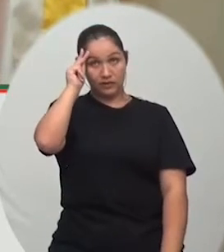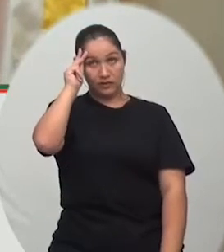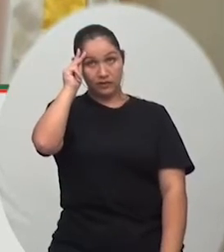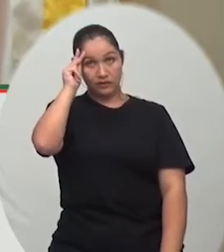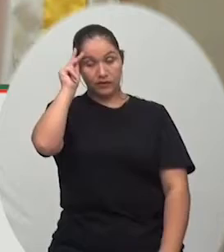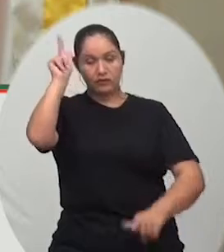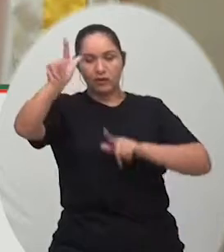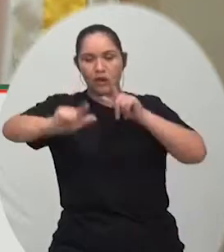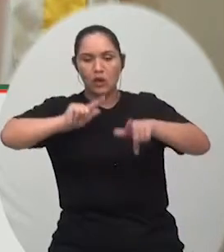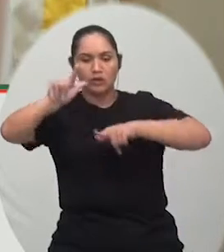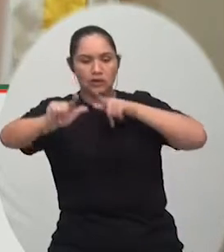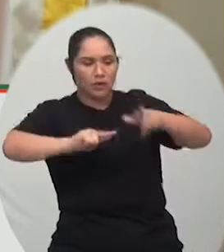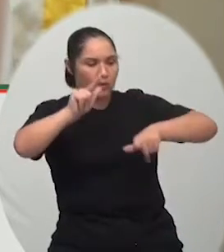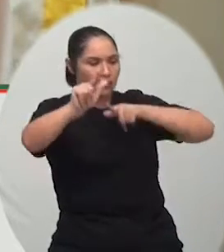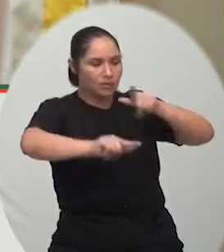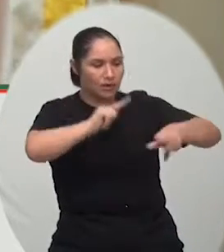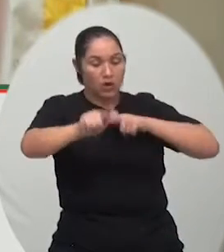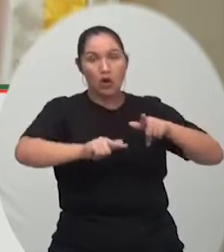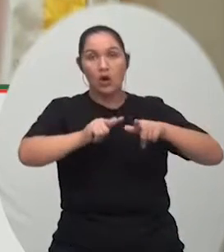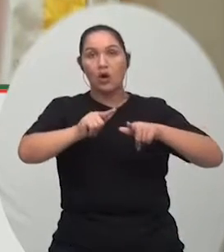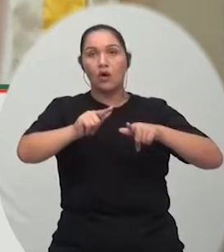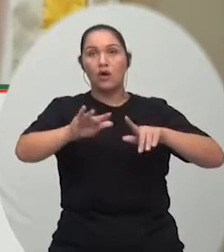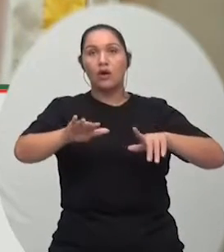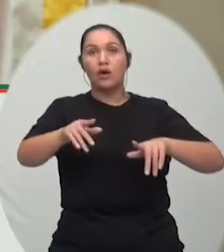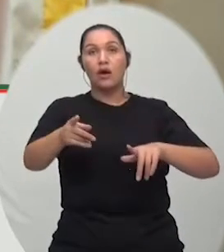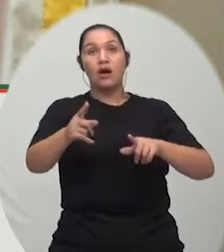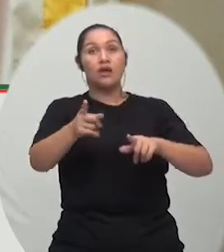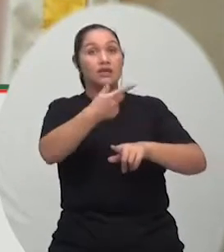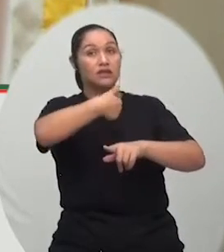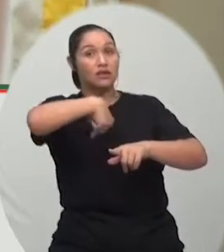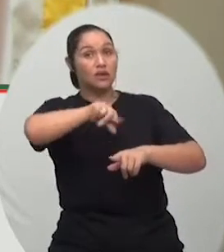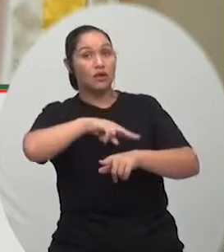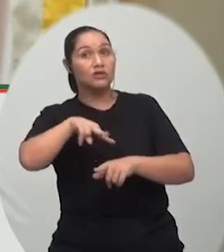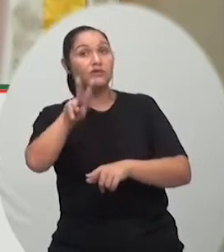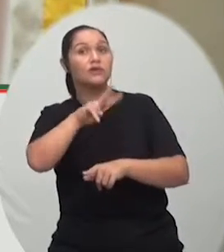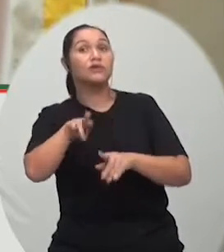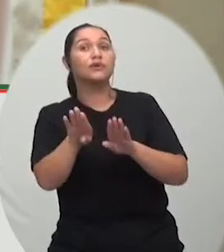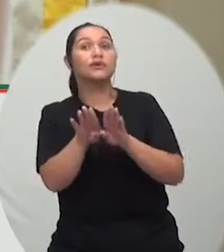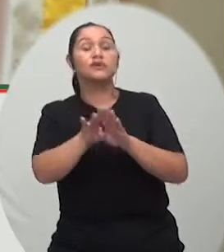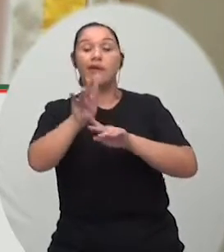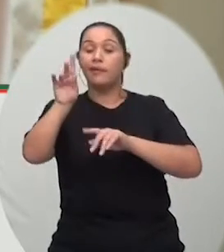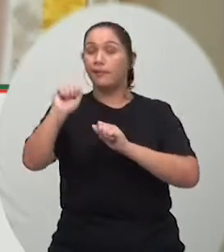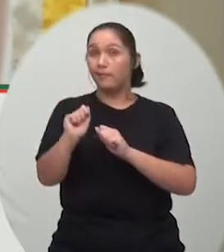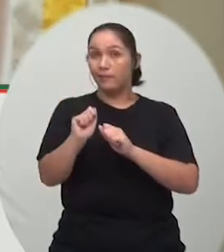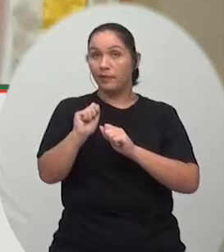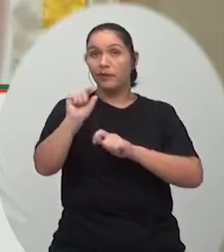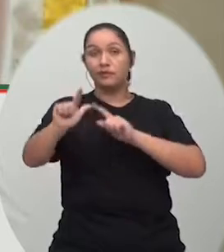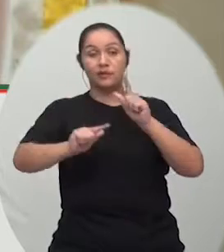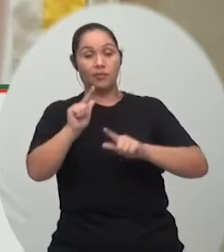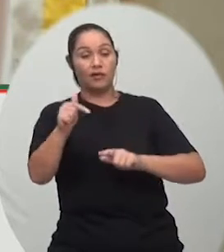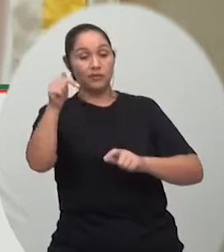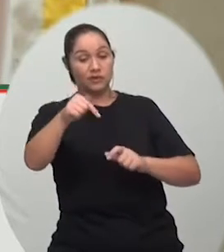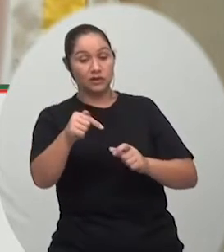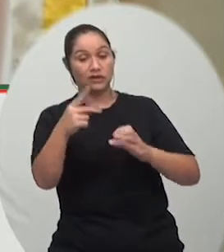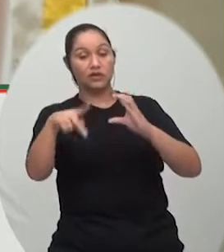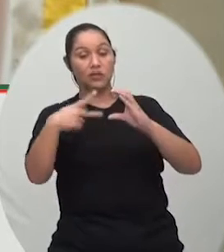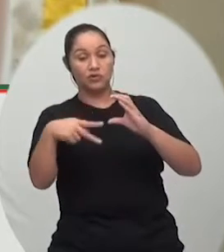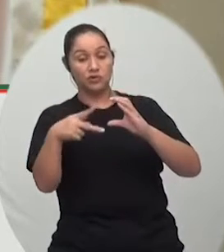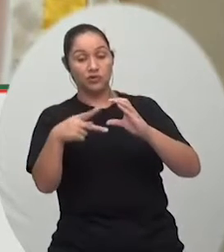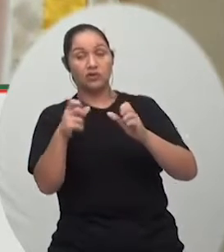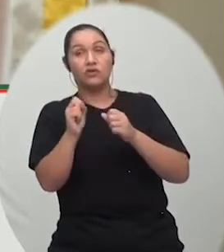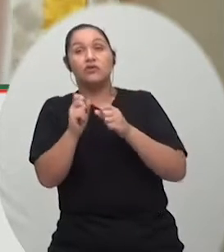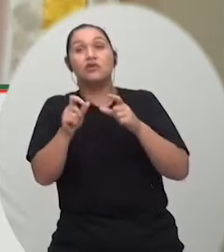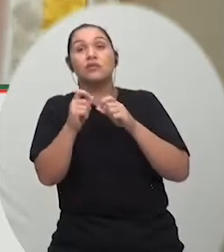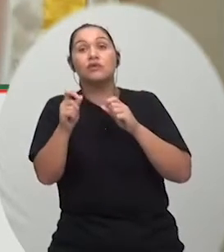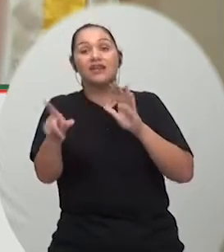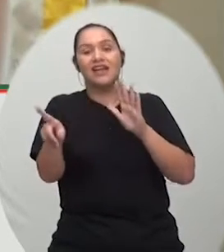também pelo trabalho de nós vereadores aqui na Câmara, aprovando as leis que vão fazer com que